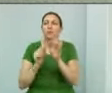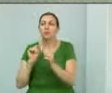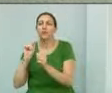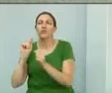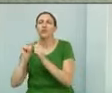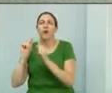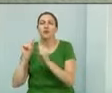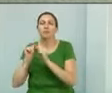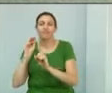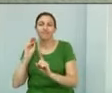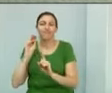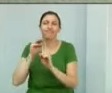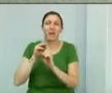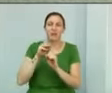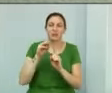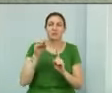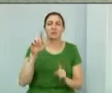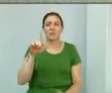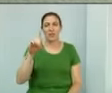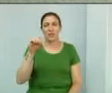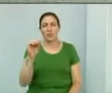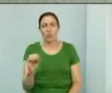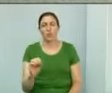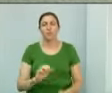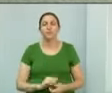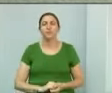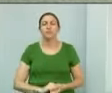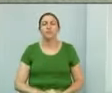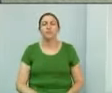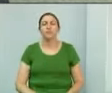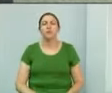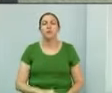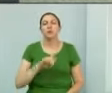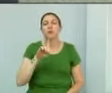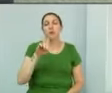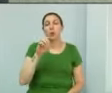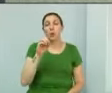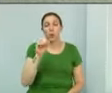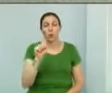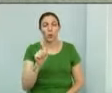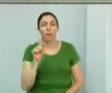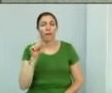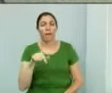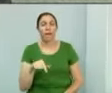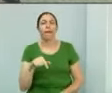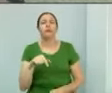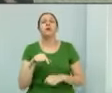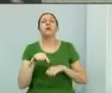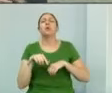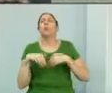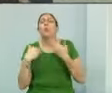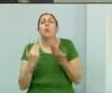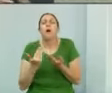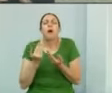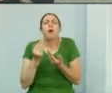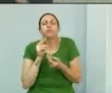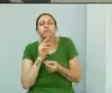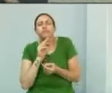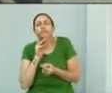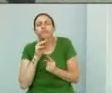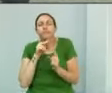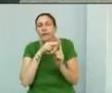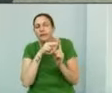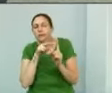colocadas na LDO. Então, na LOA, que nós vamos estimar receitas, estimar despesas, né, qual é a estimativa do município de